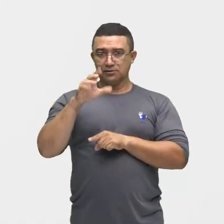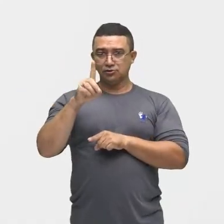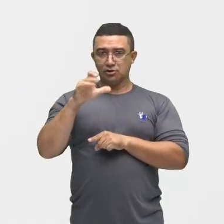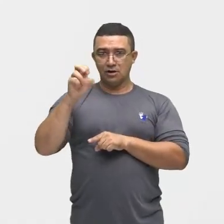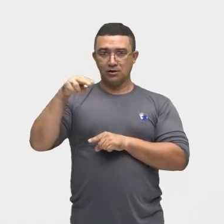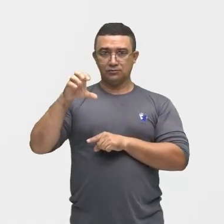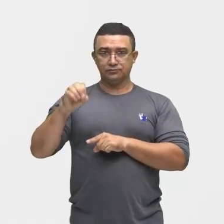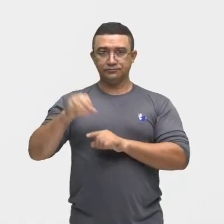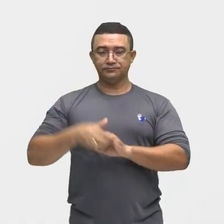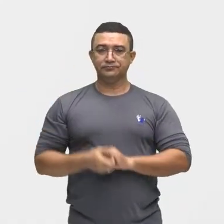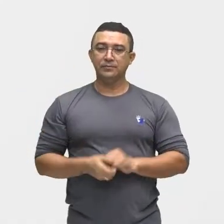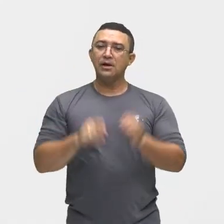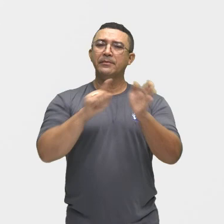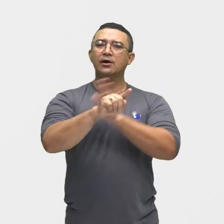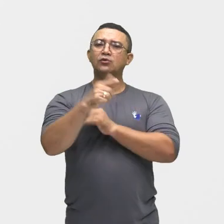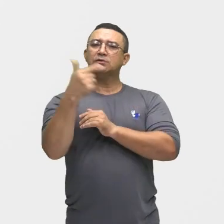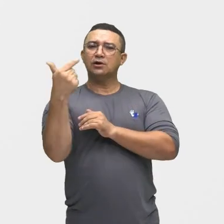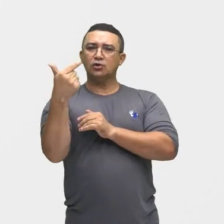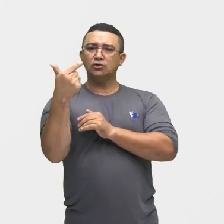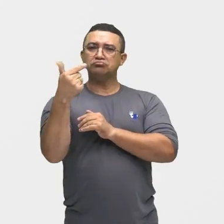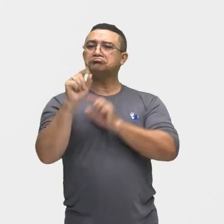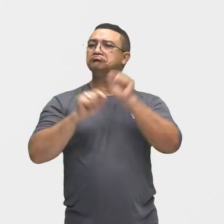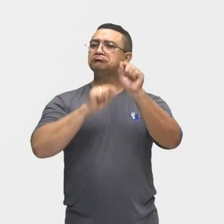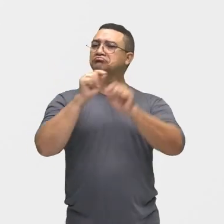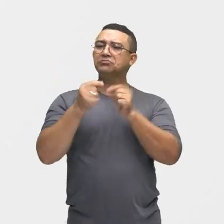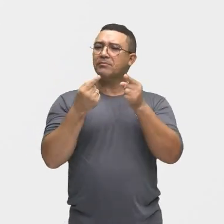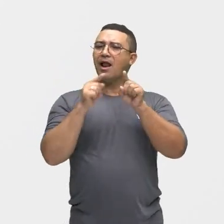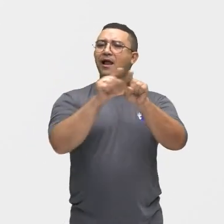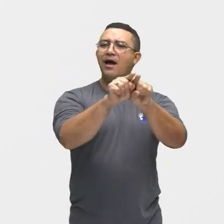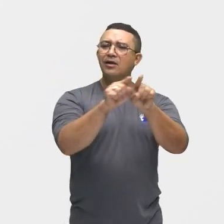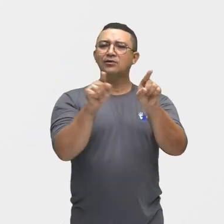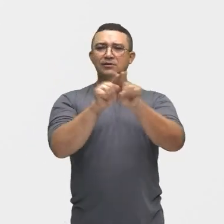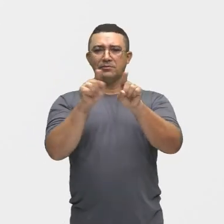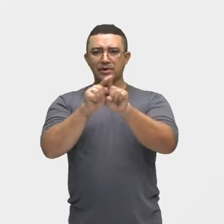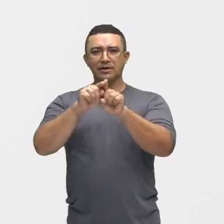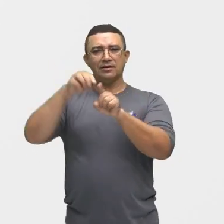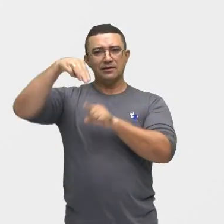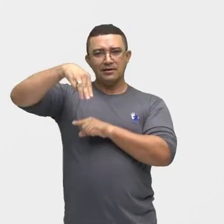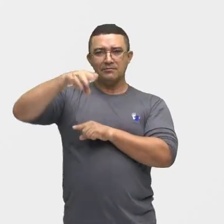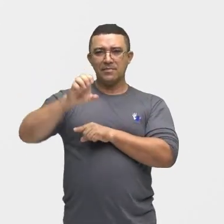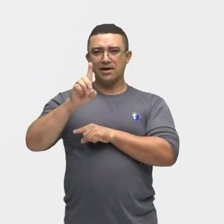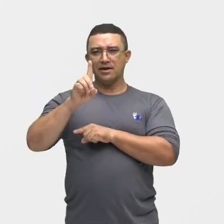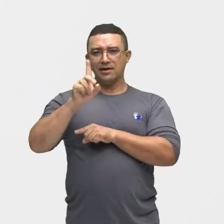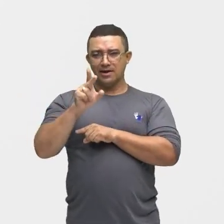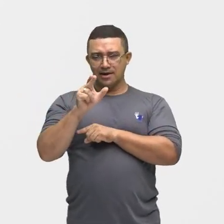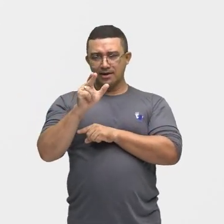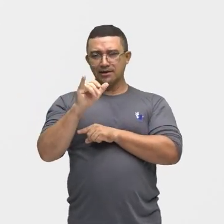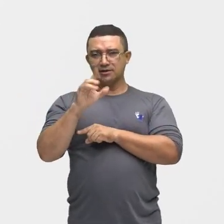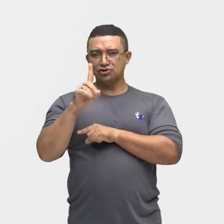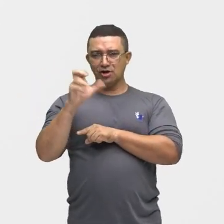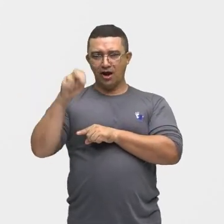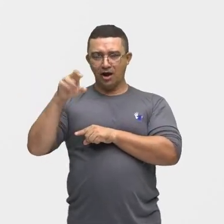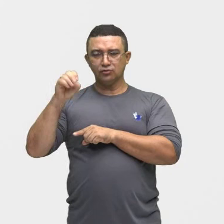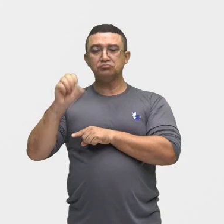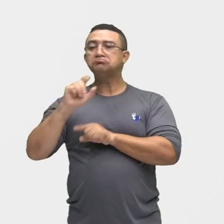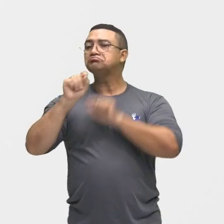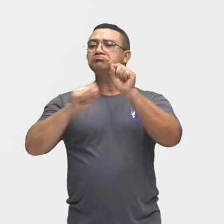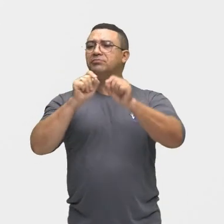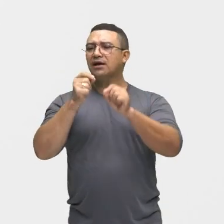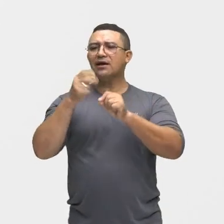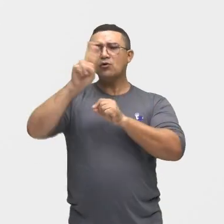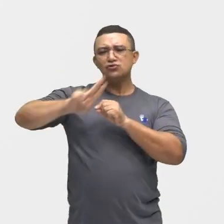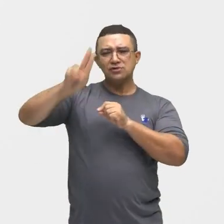para que servem, né, esses paralelos e os meridianos? Aí você poderia ter colocado, né, que a gente tem aí os